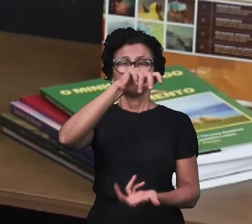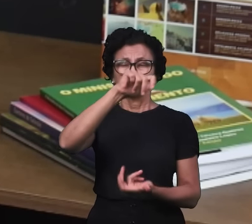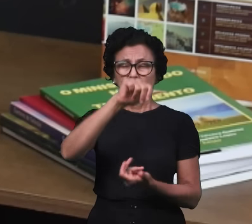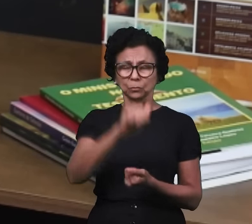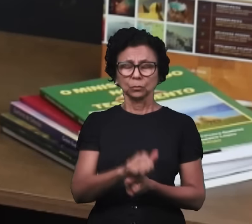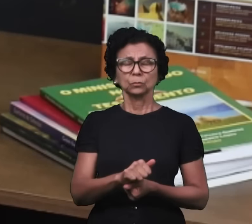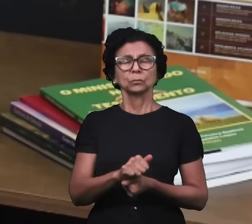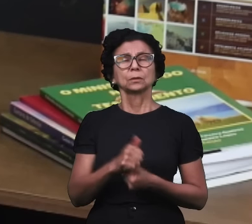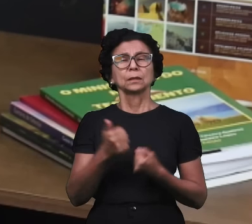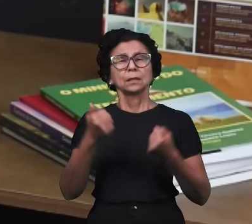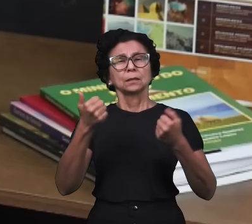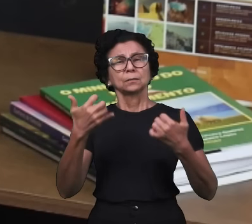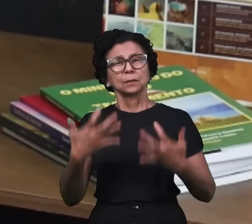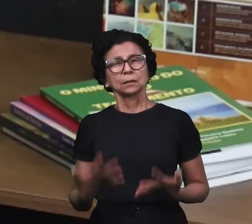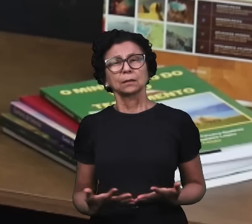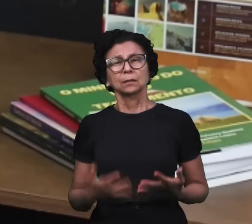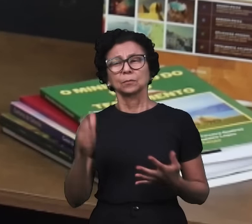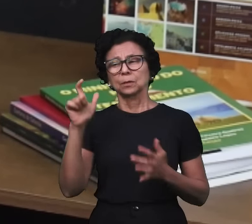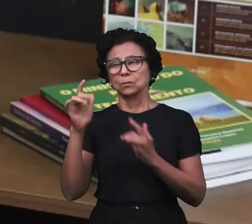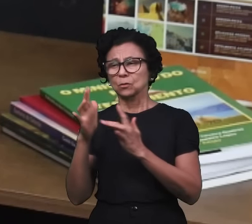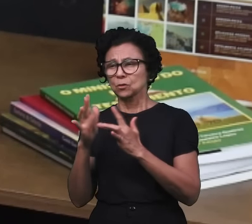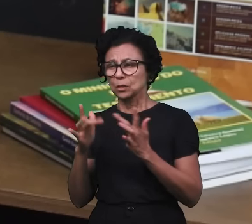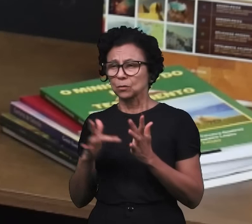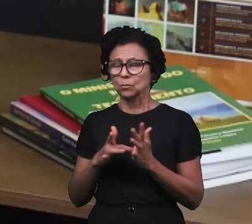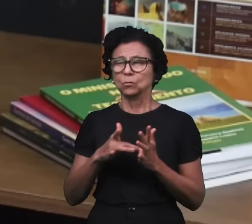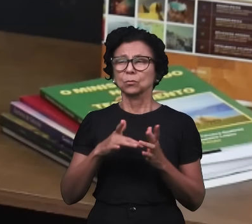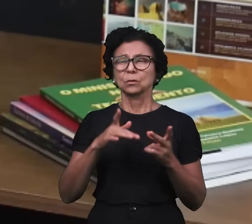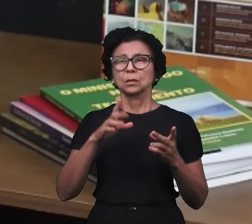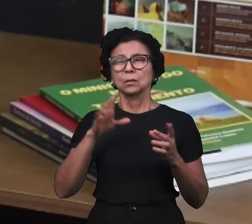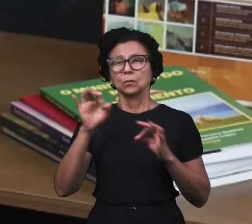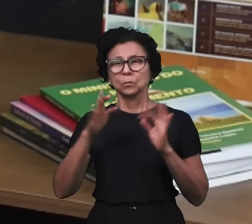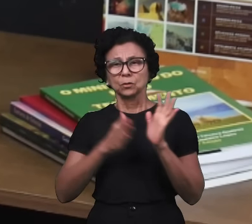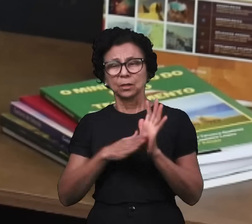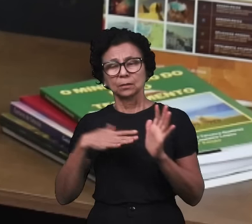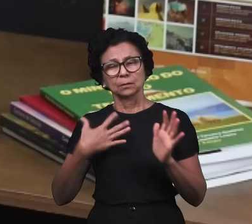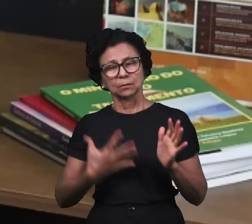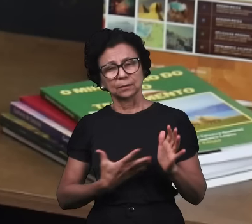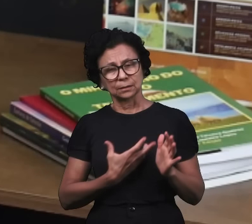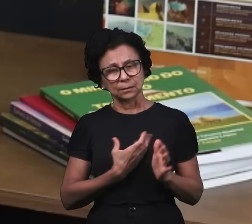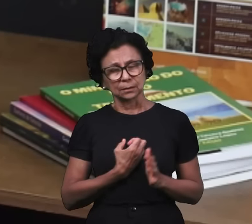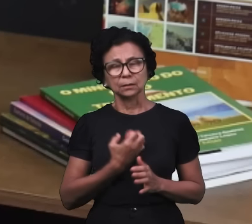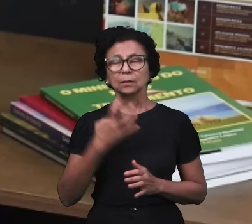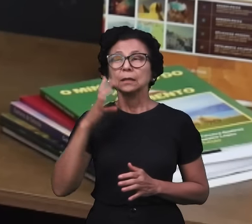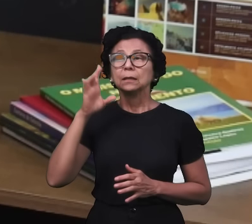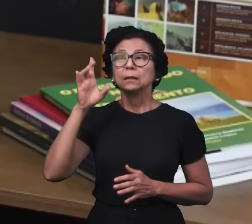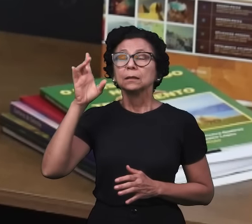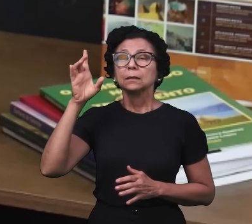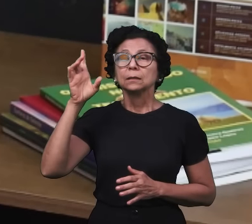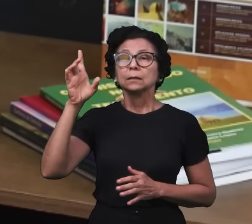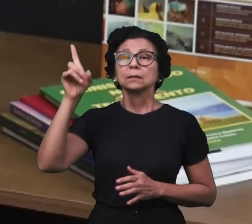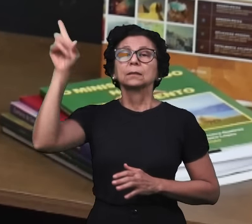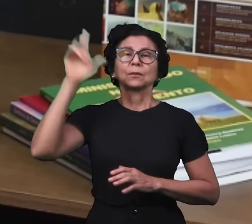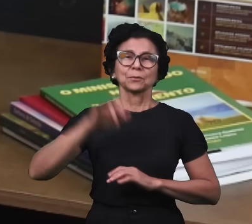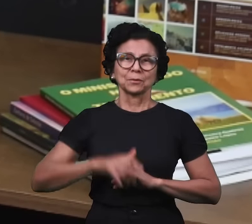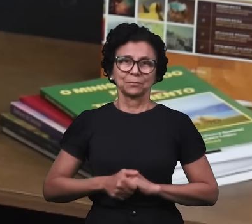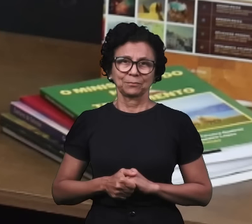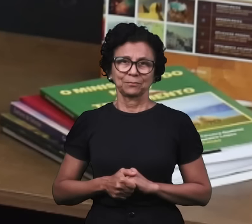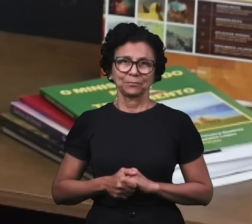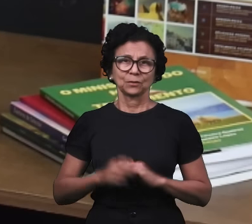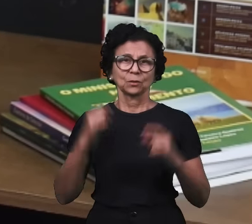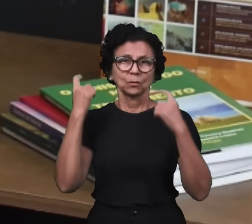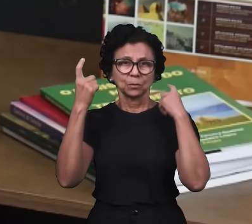Senhor Jesus, mas a grande preocupação de Deus é que cada um de nós tenha